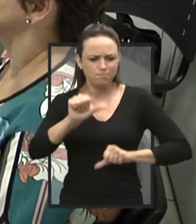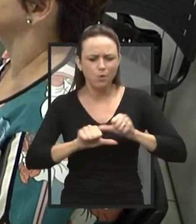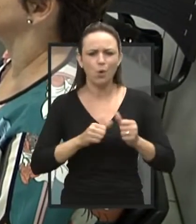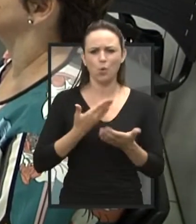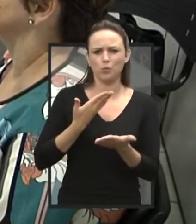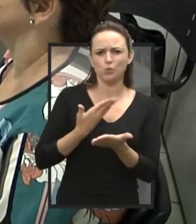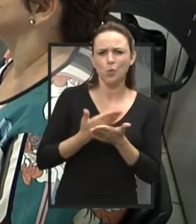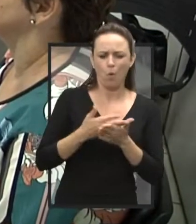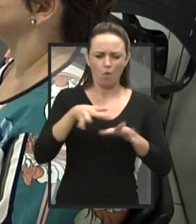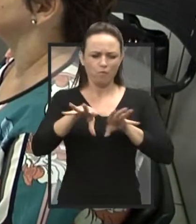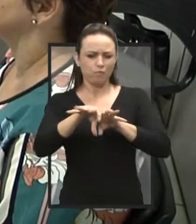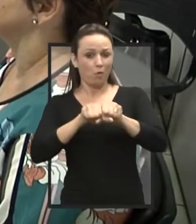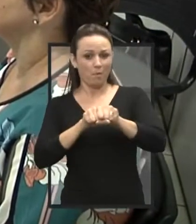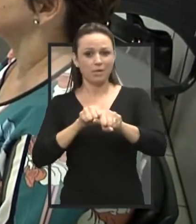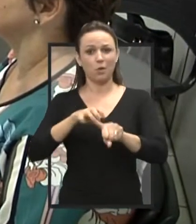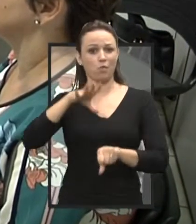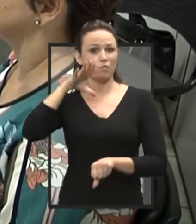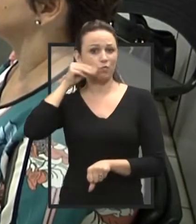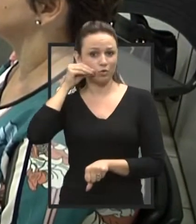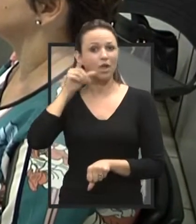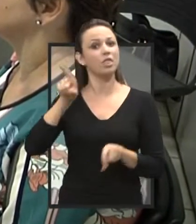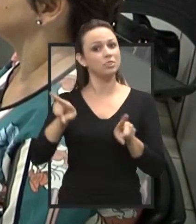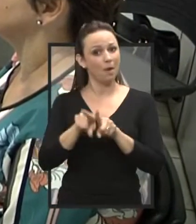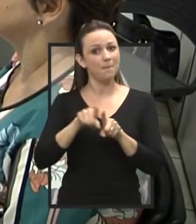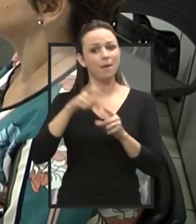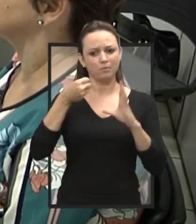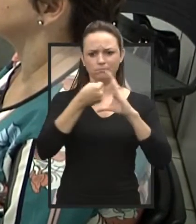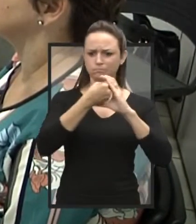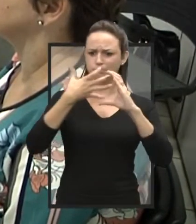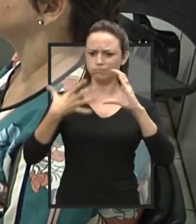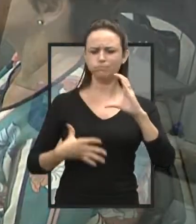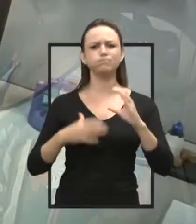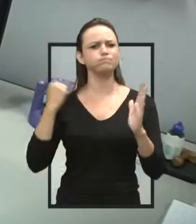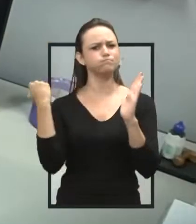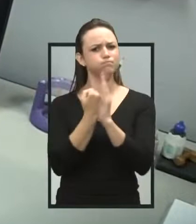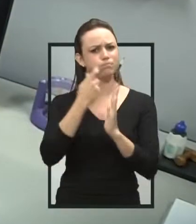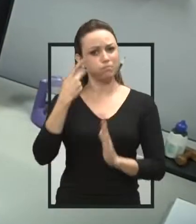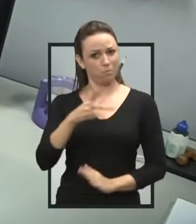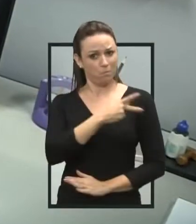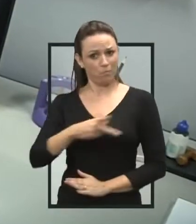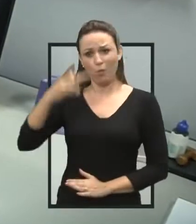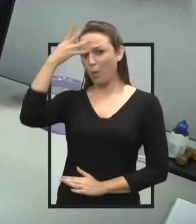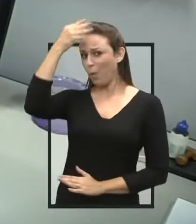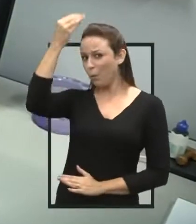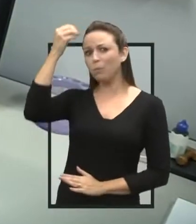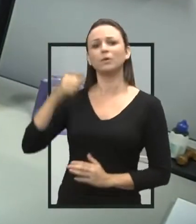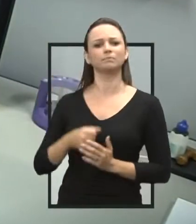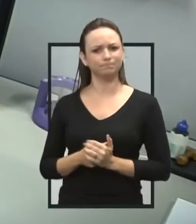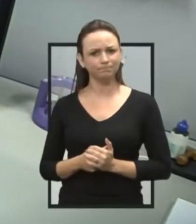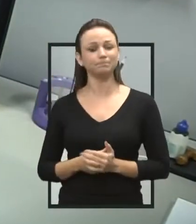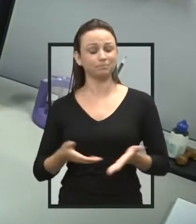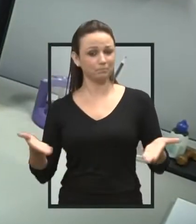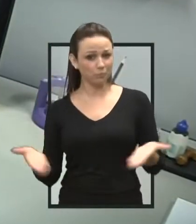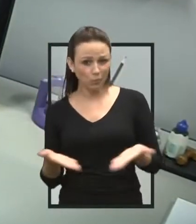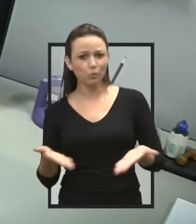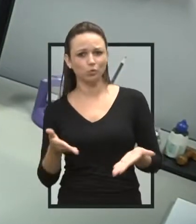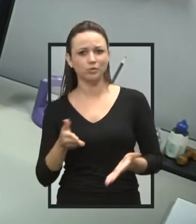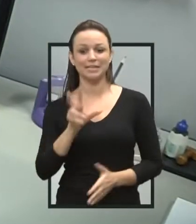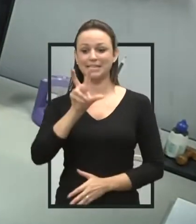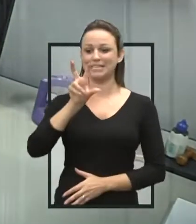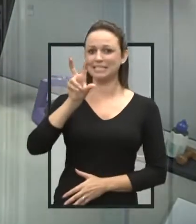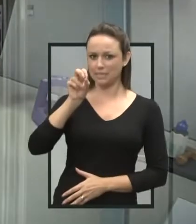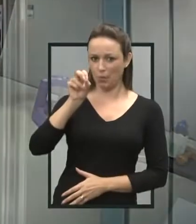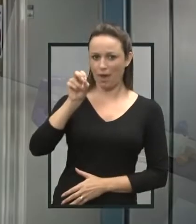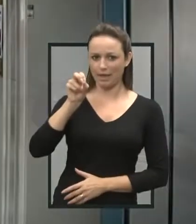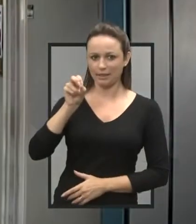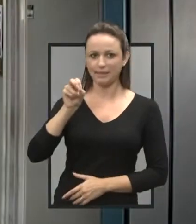dos servidores também foi uma característica marcante na administração do presidente Lucas Flores. Atualmente,